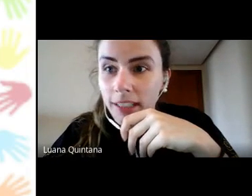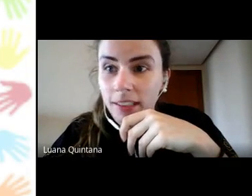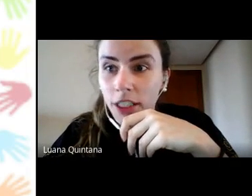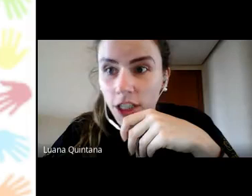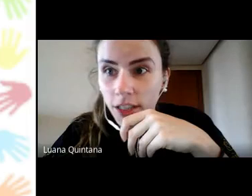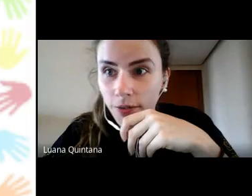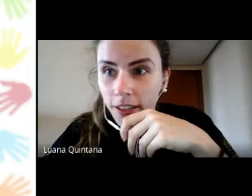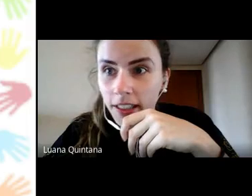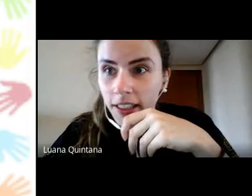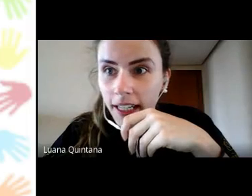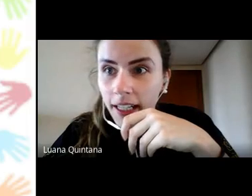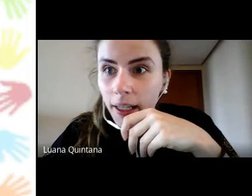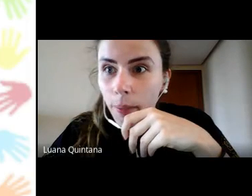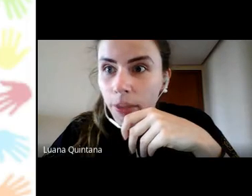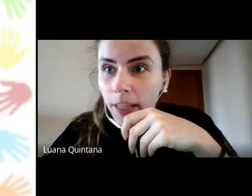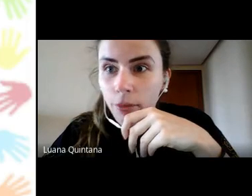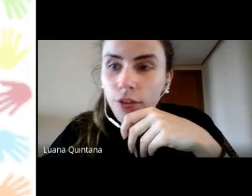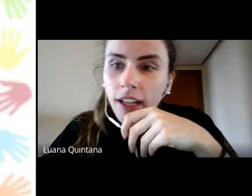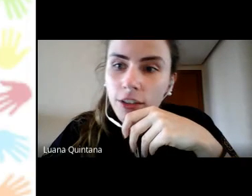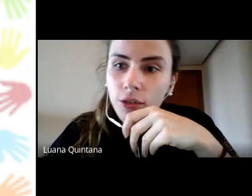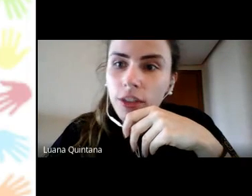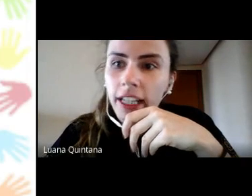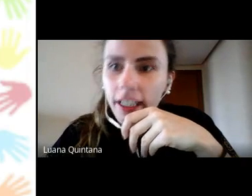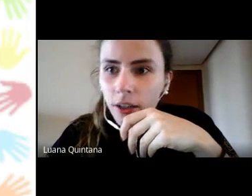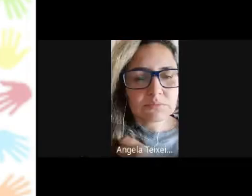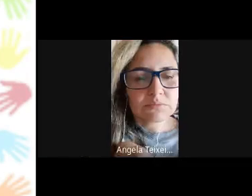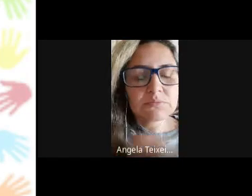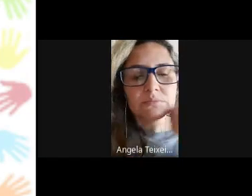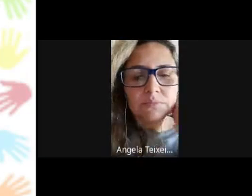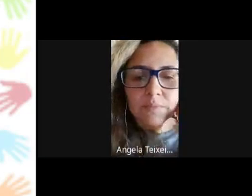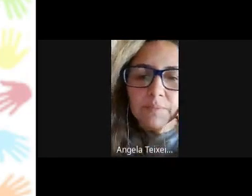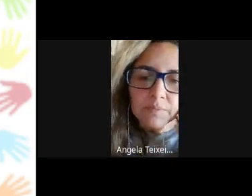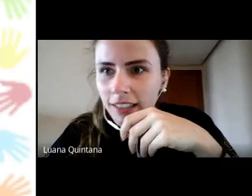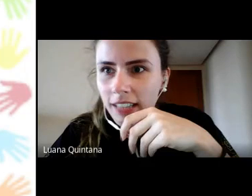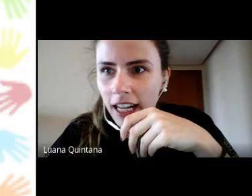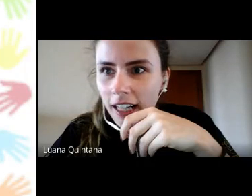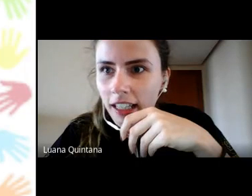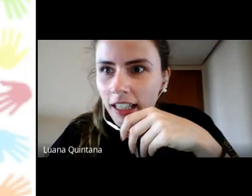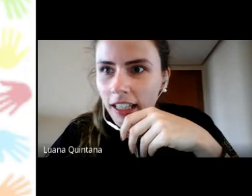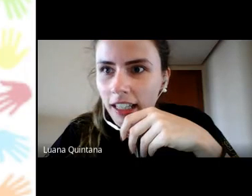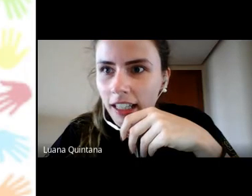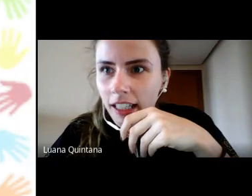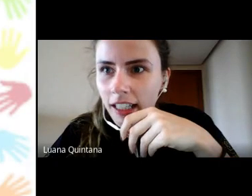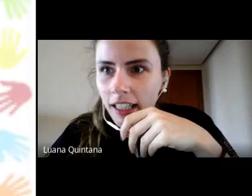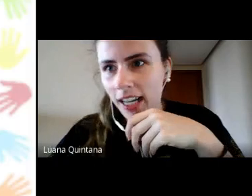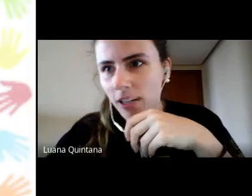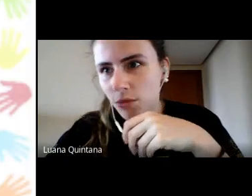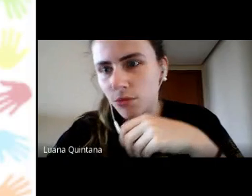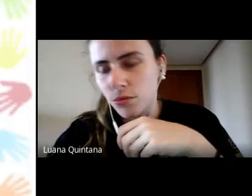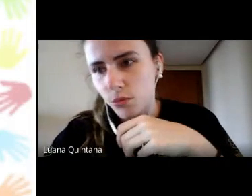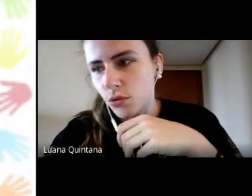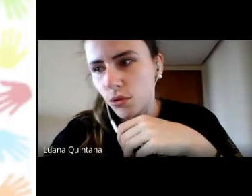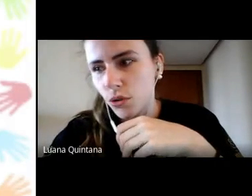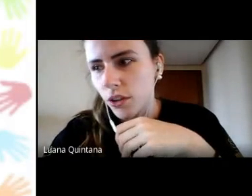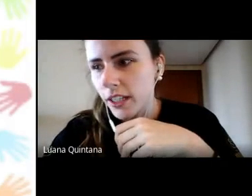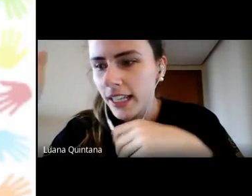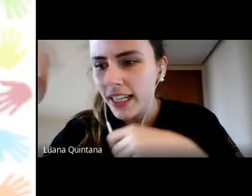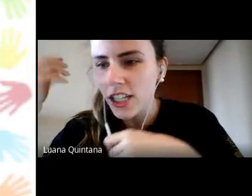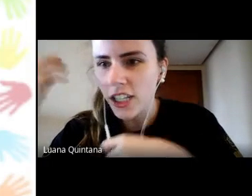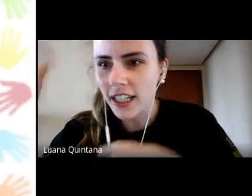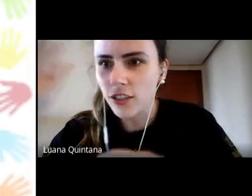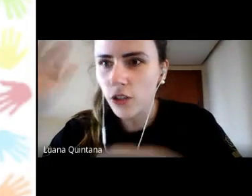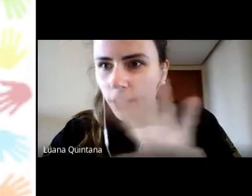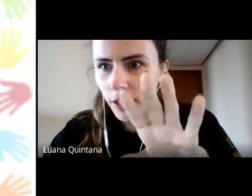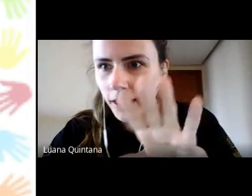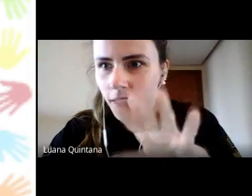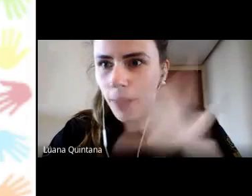inclusão participativa, né? Porque é muito fácil ter um aluno dentro da sala e aí ele vai estar lá com o tutor e aí